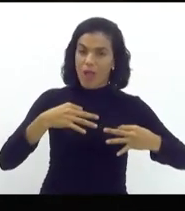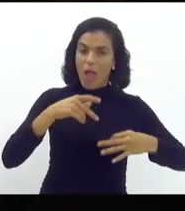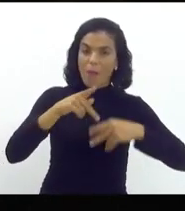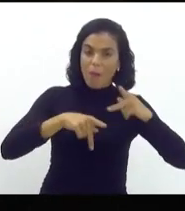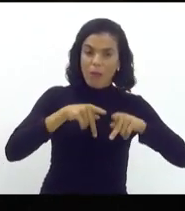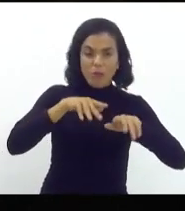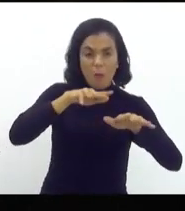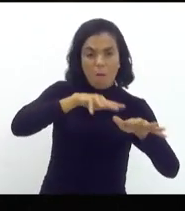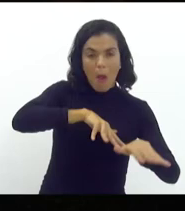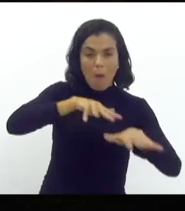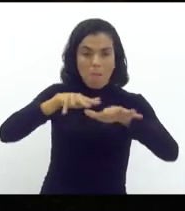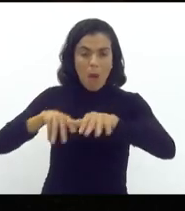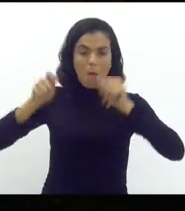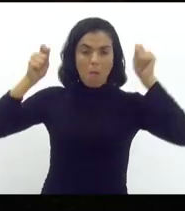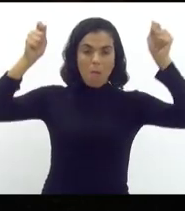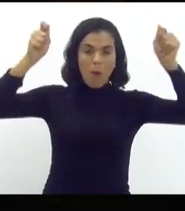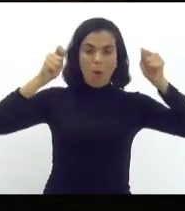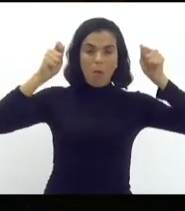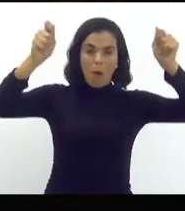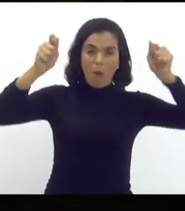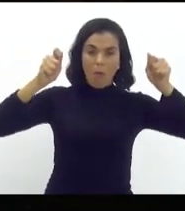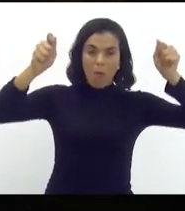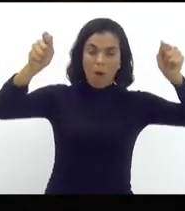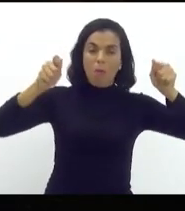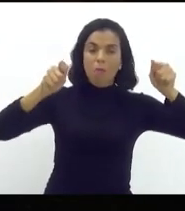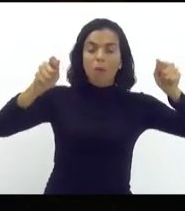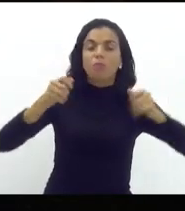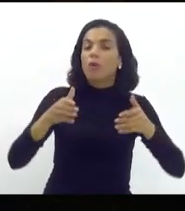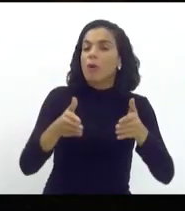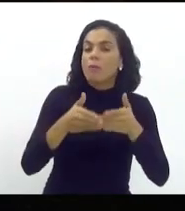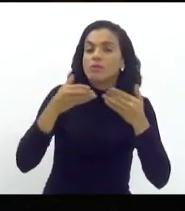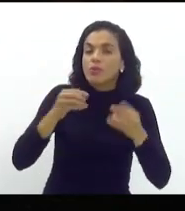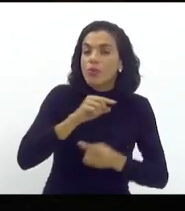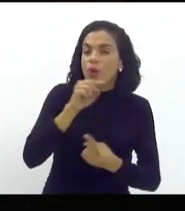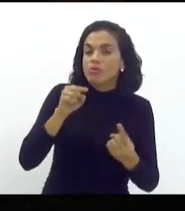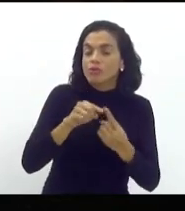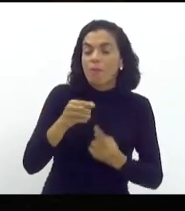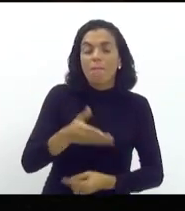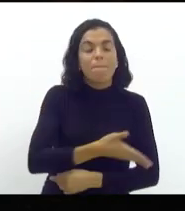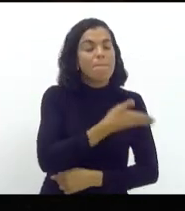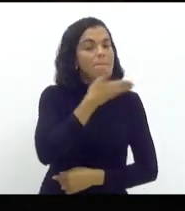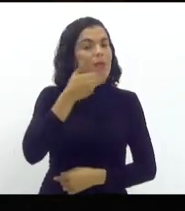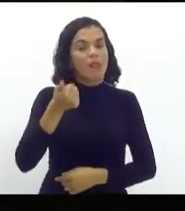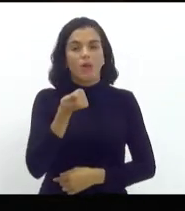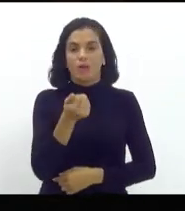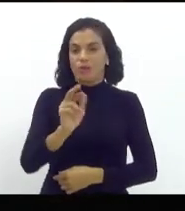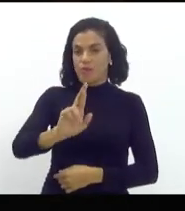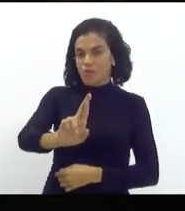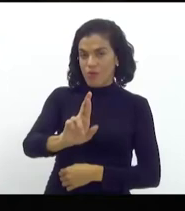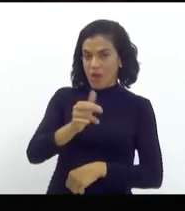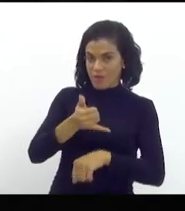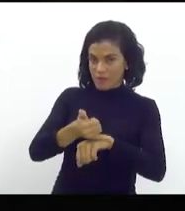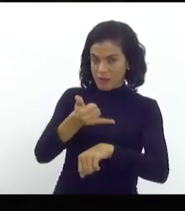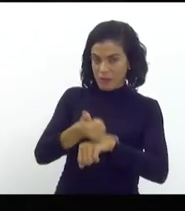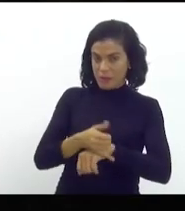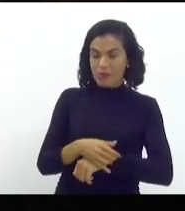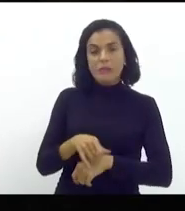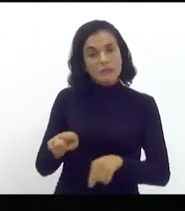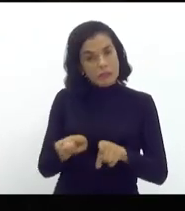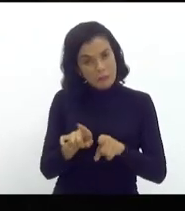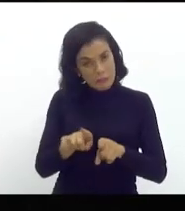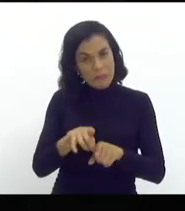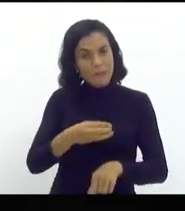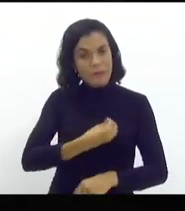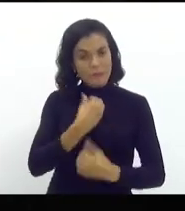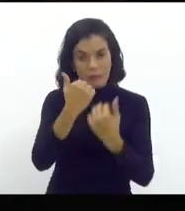um protesto pedindo melhorias na qualidade do ar da nossa cidade também Participei de uma